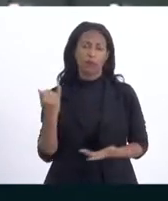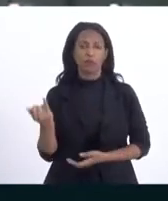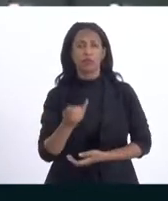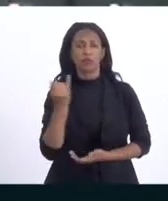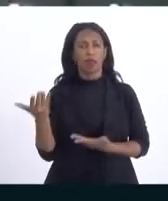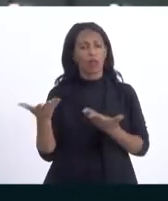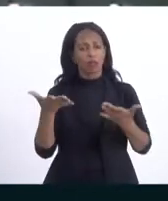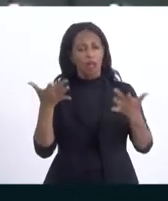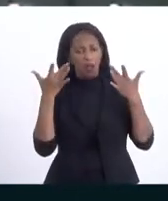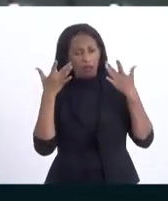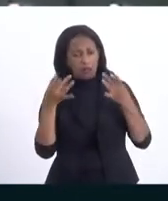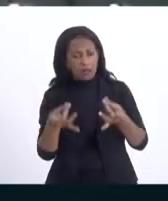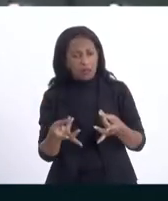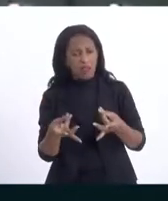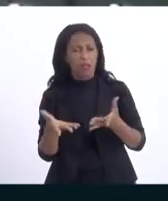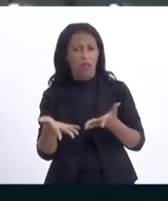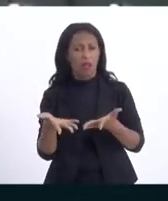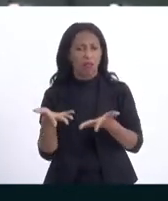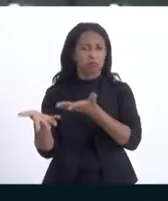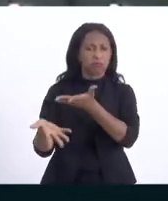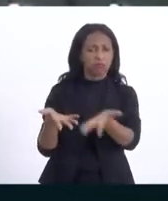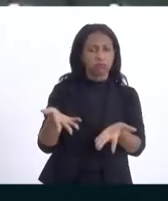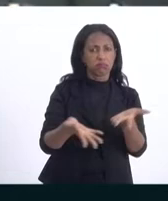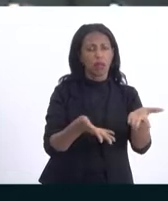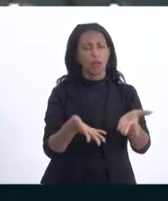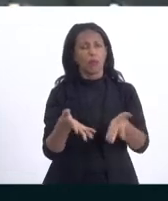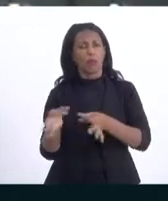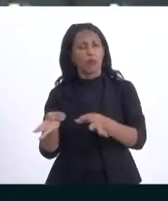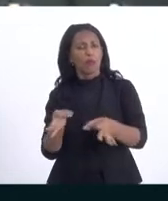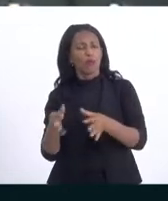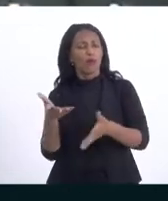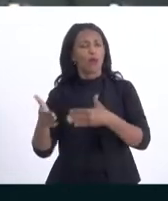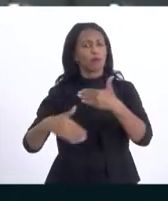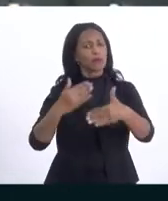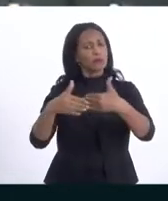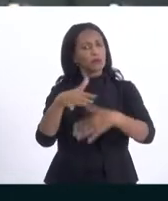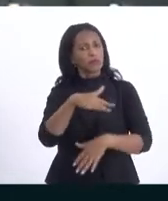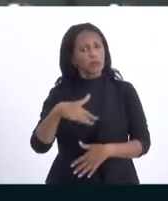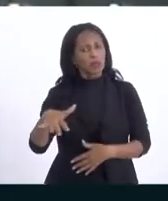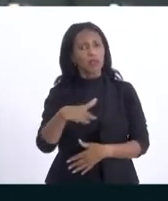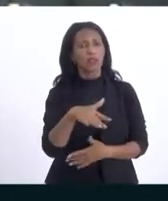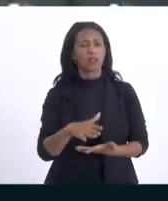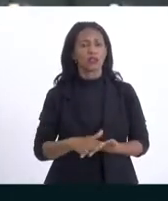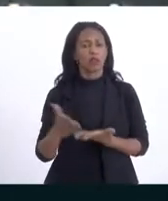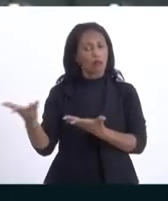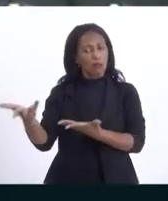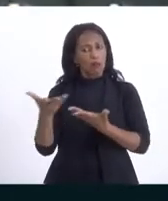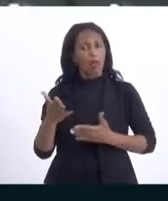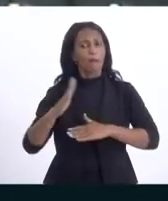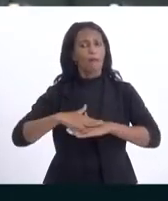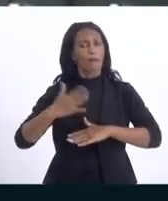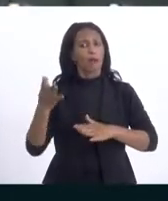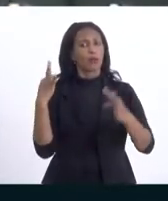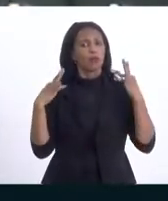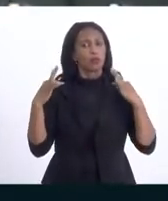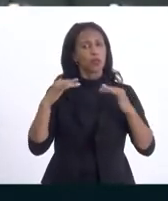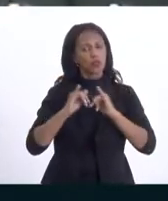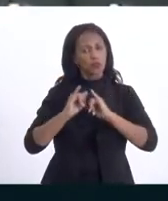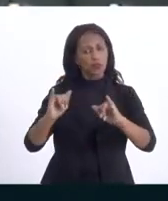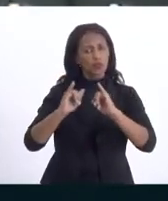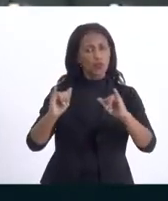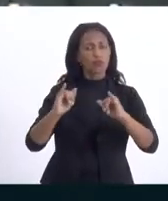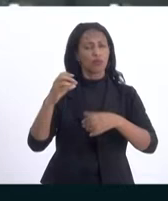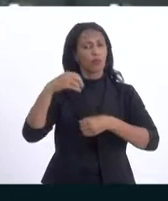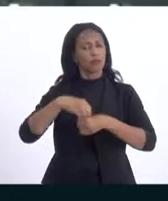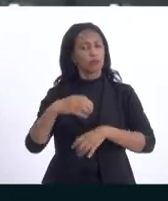dar atenção a isso, né, e buscar formas de desenvolver a região e trazer mais turismo e divulgar isso dentro do